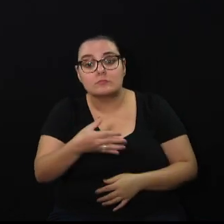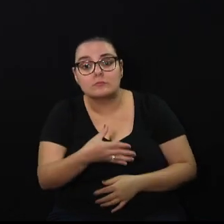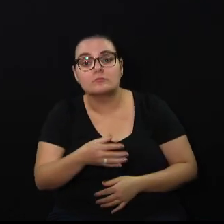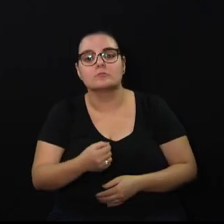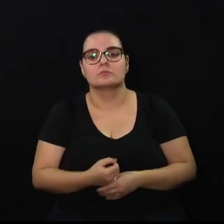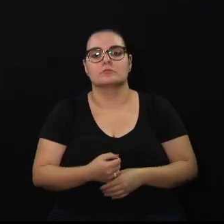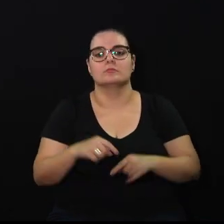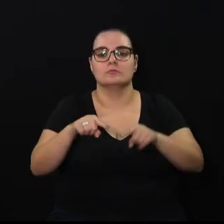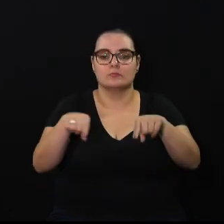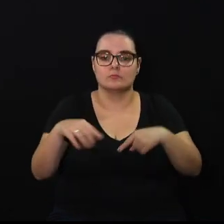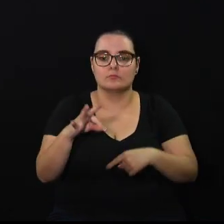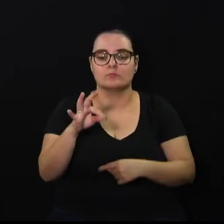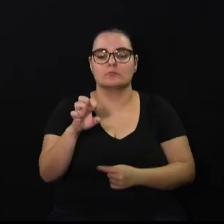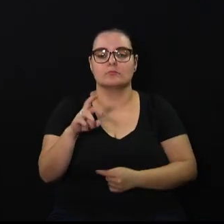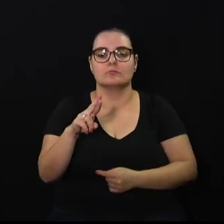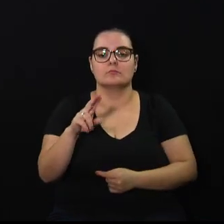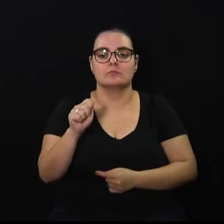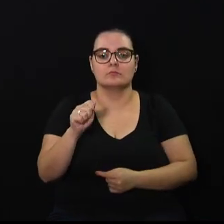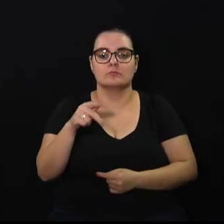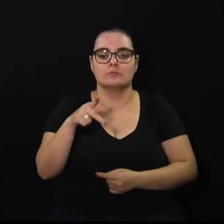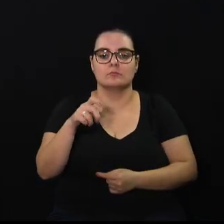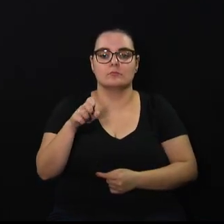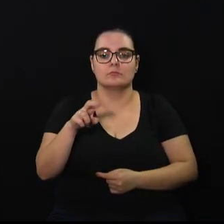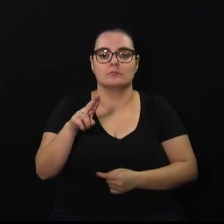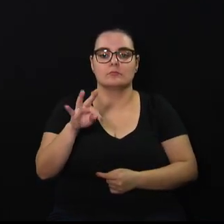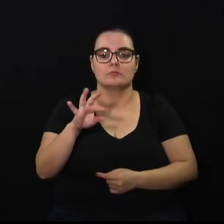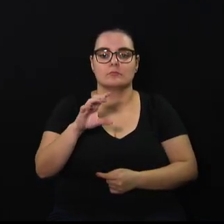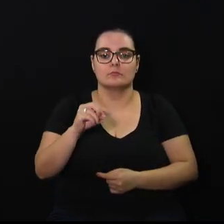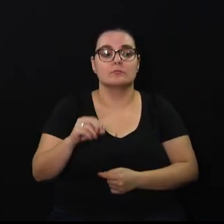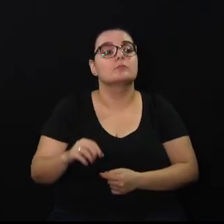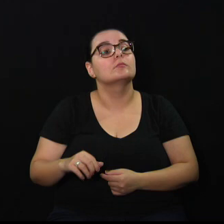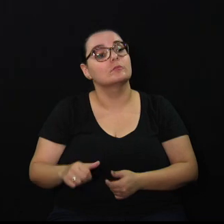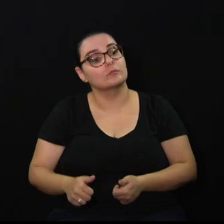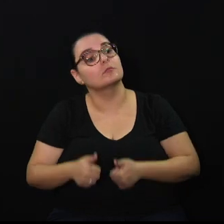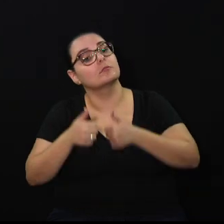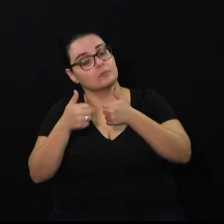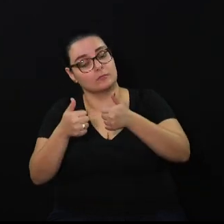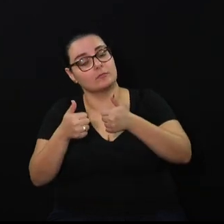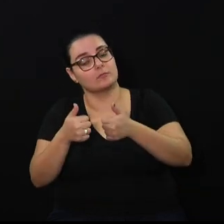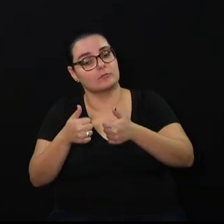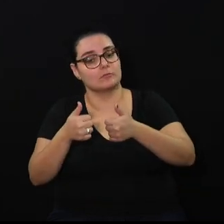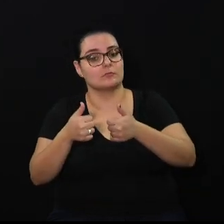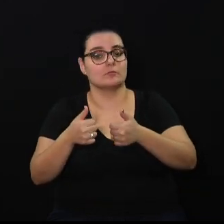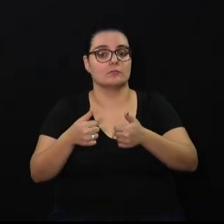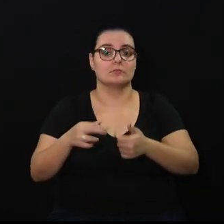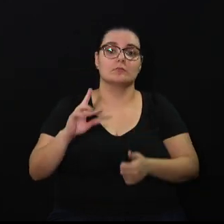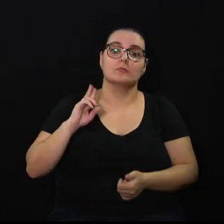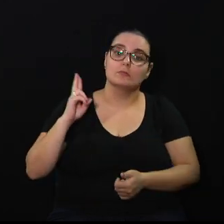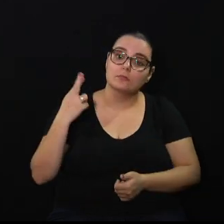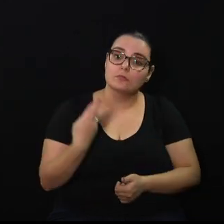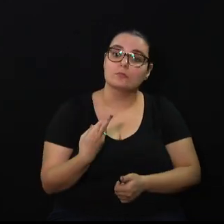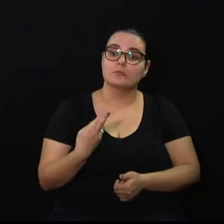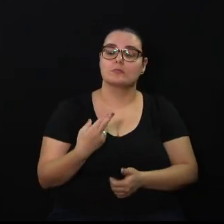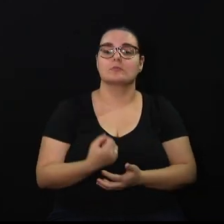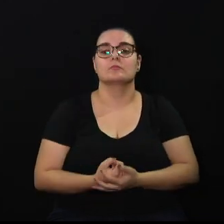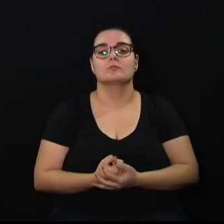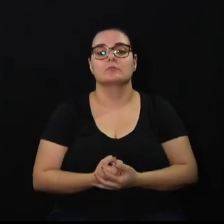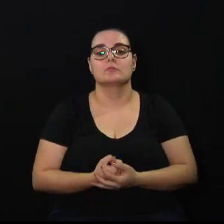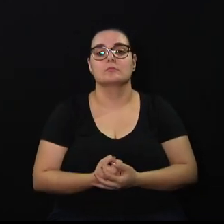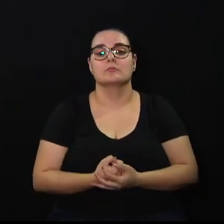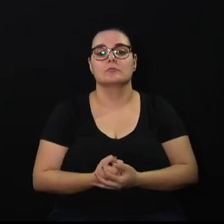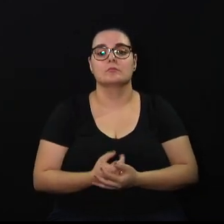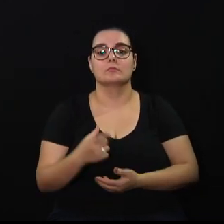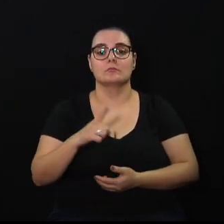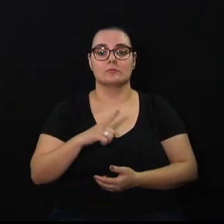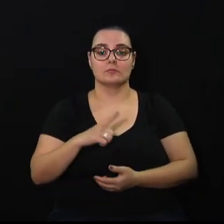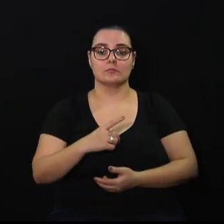terapêutica que vai ser mais eficaz algumas coisas que vão conseguir trazer melhores resultados vão fazer com que essa criança tenha